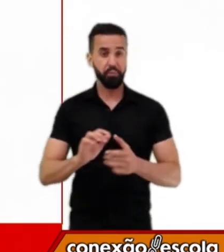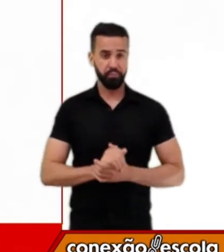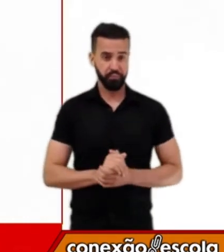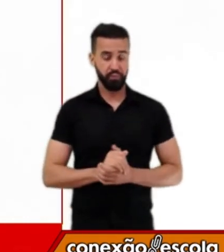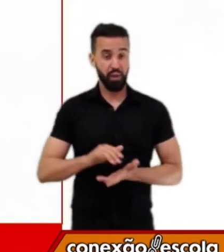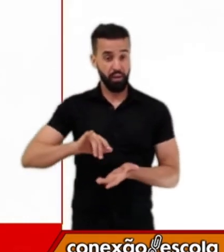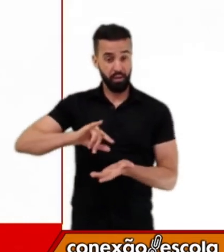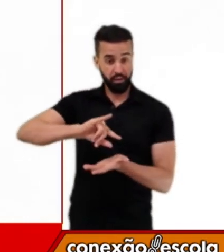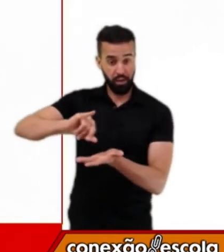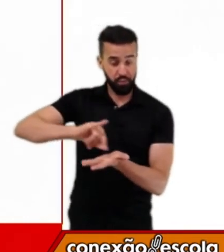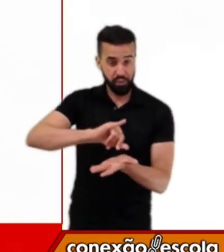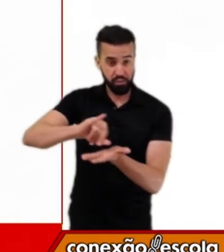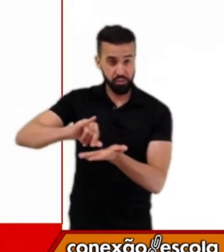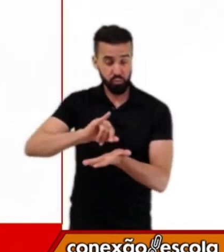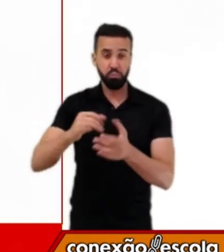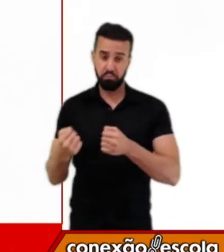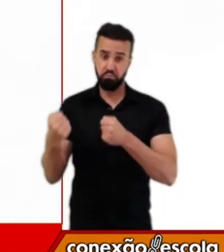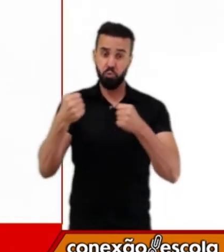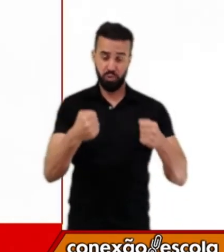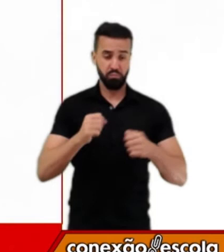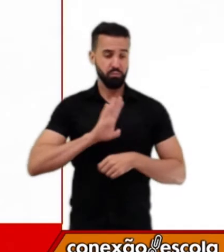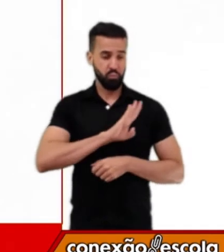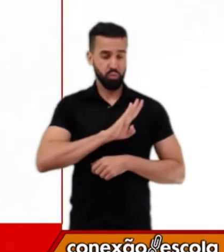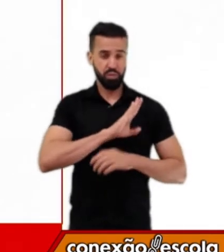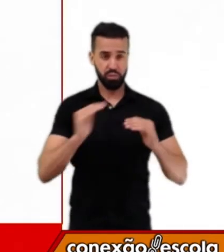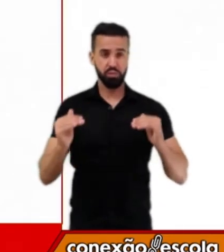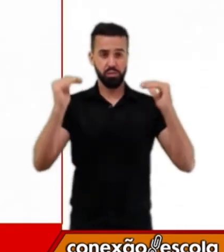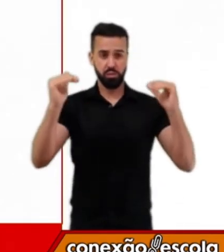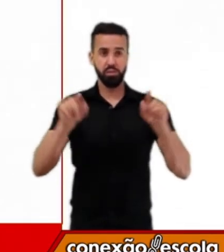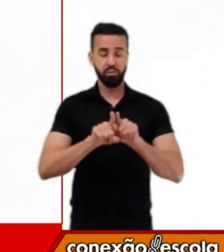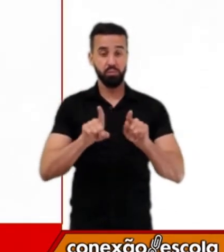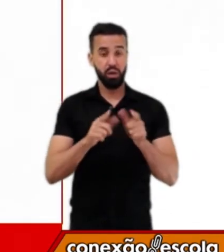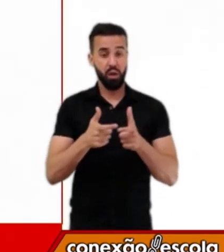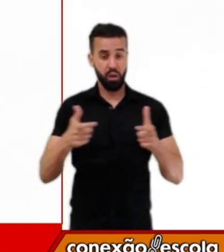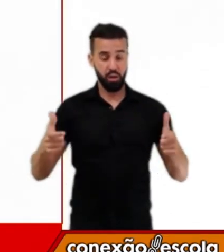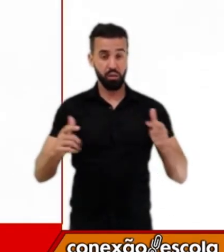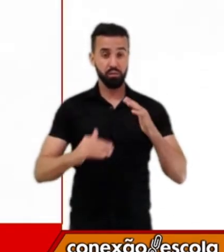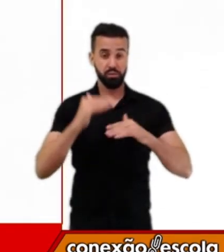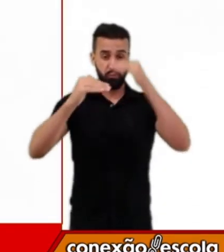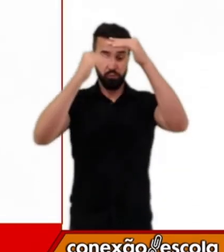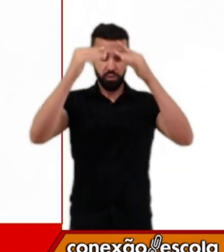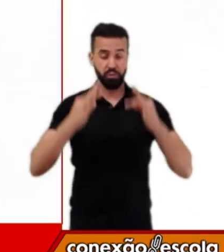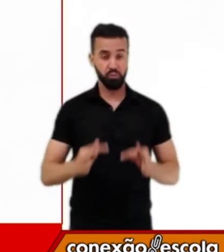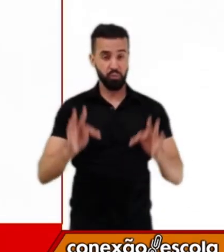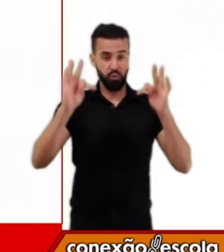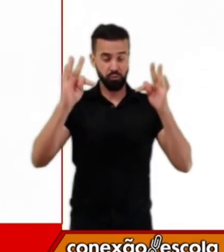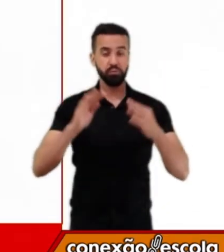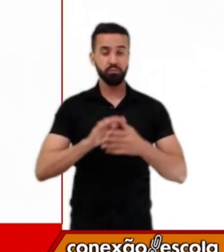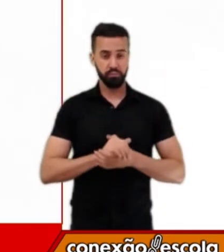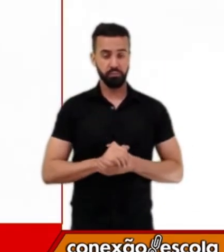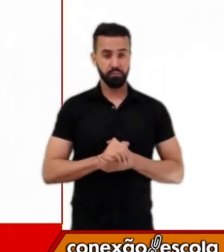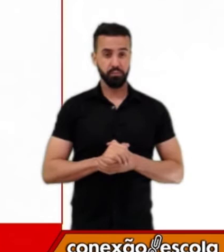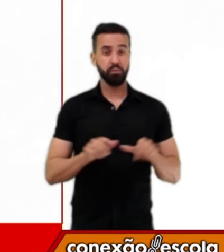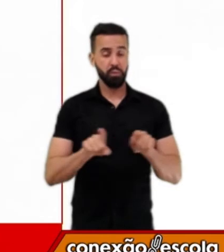do capitalismo e do poder da burguesia, amplo desenvolvimento tecnológico, desenvolvimento de transportes